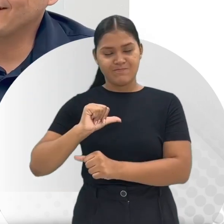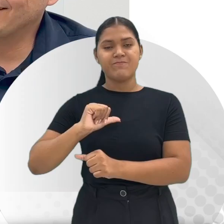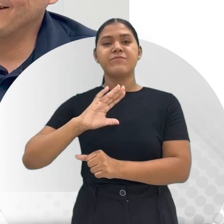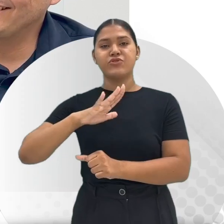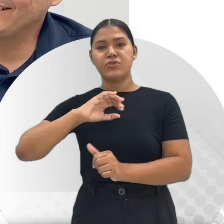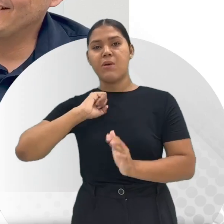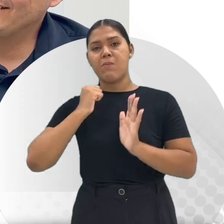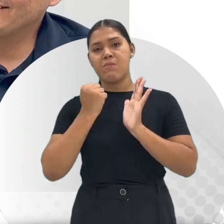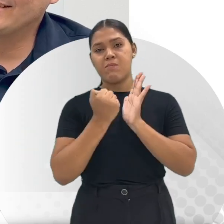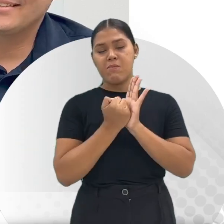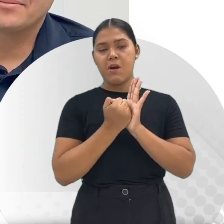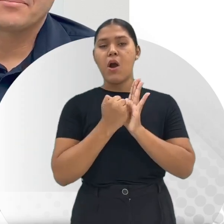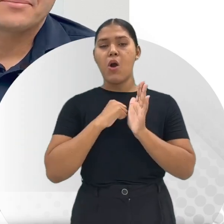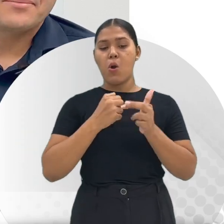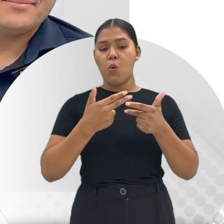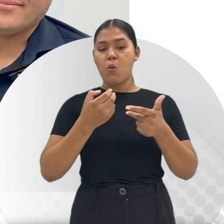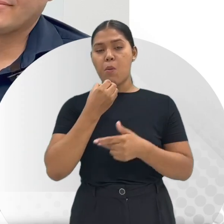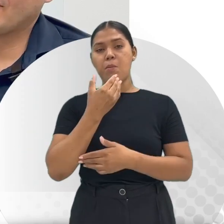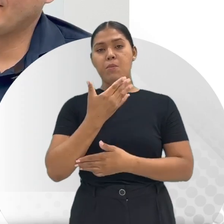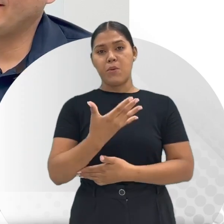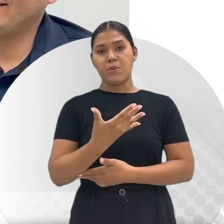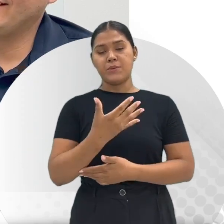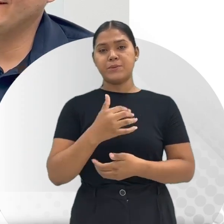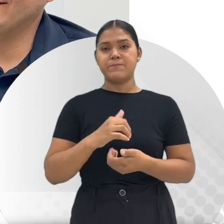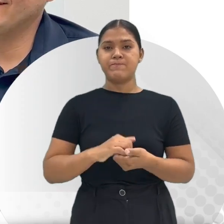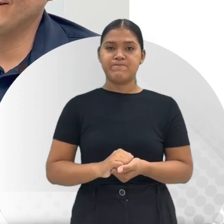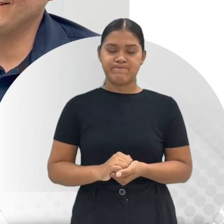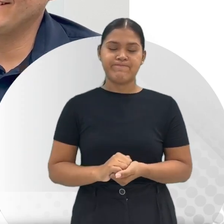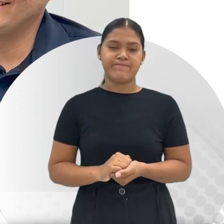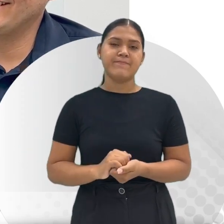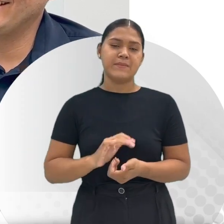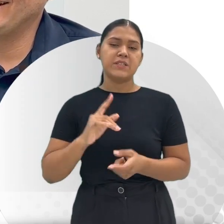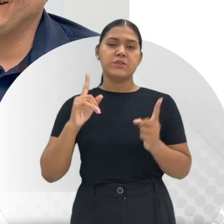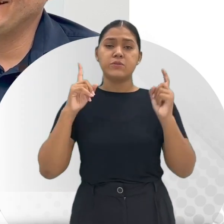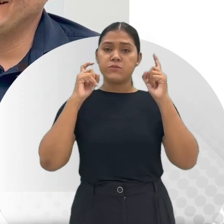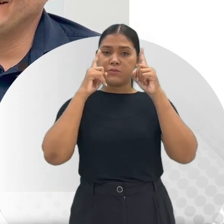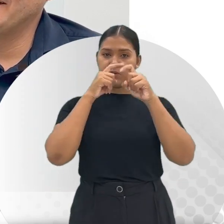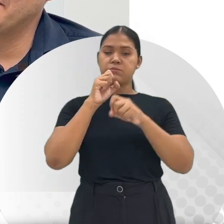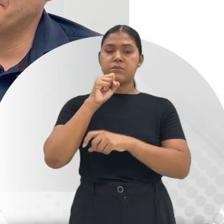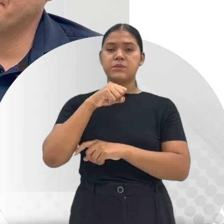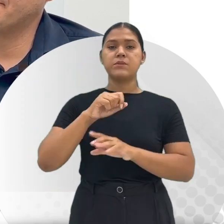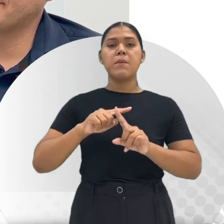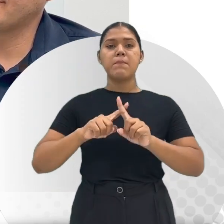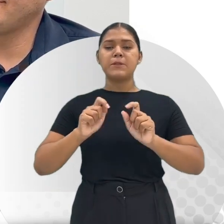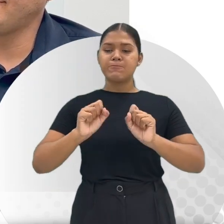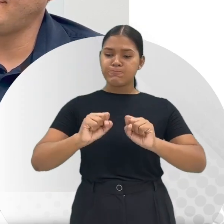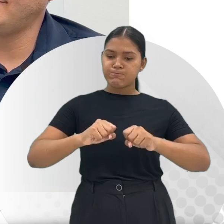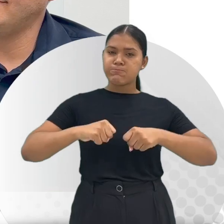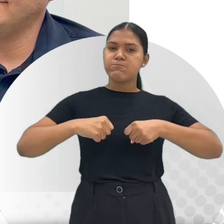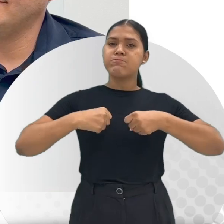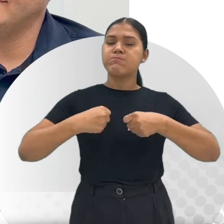ruim. Sim, é complicado, mas a gente segue